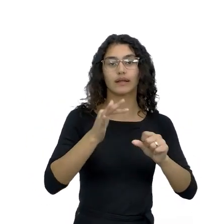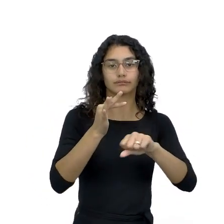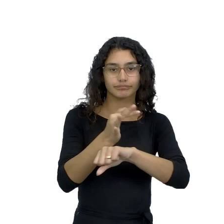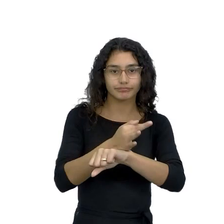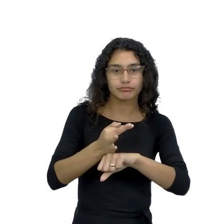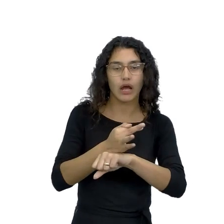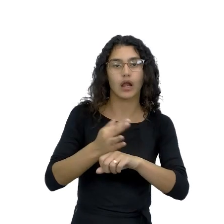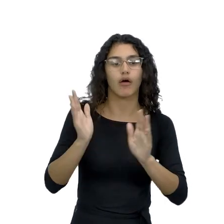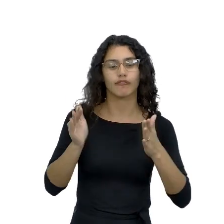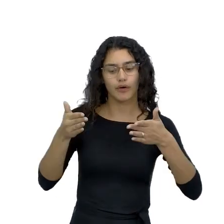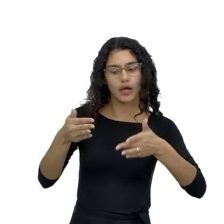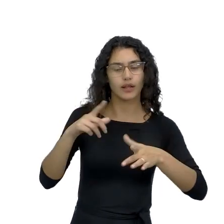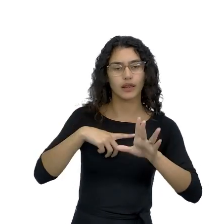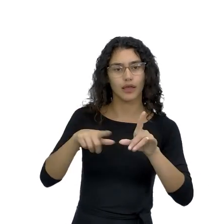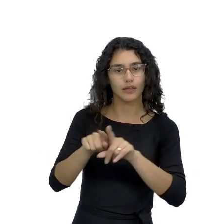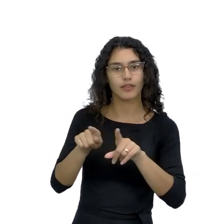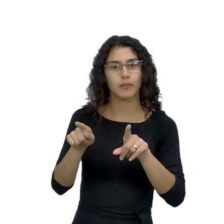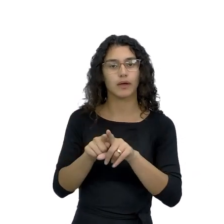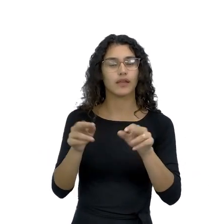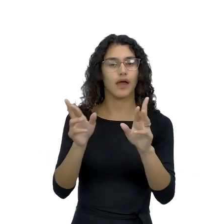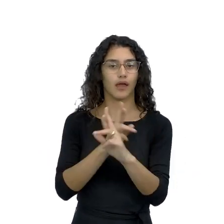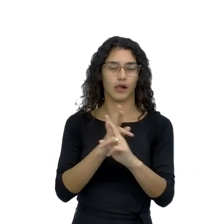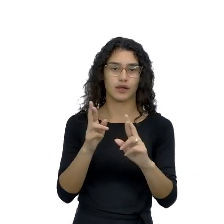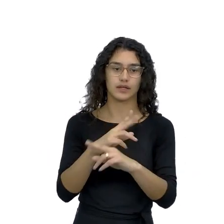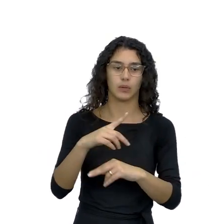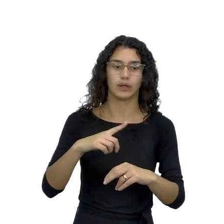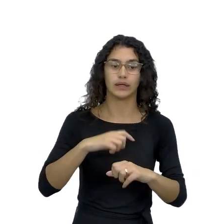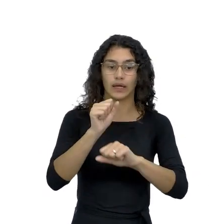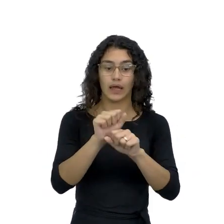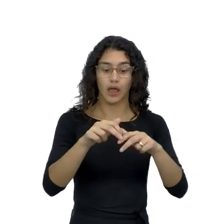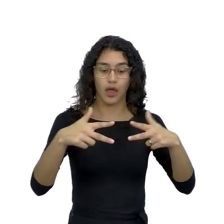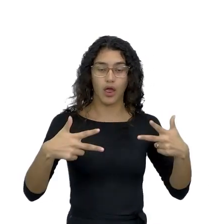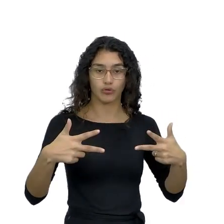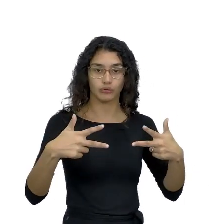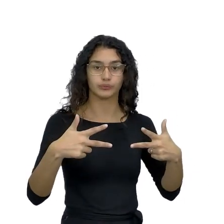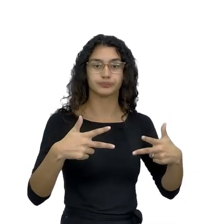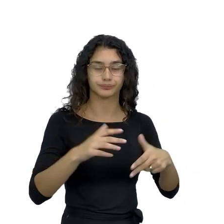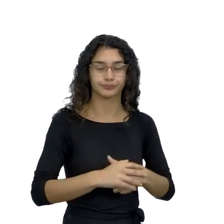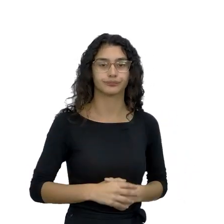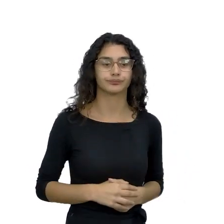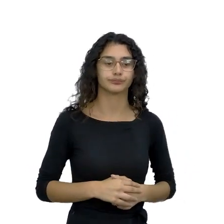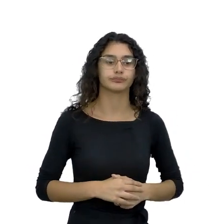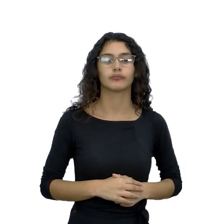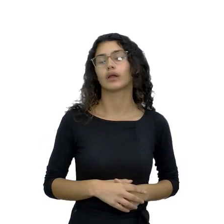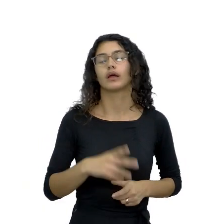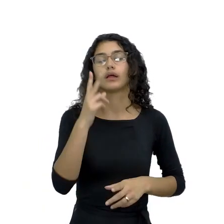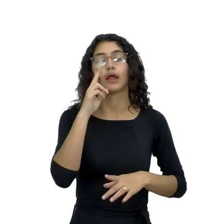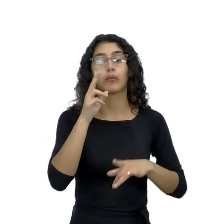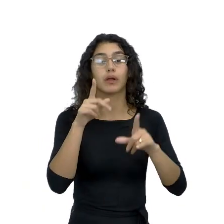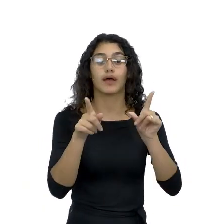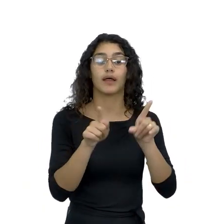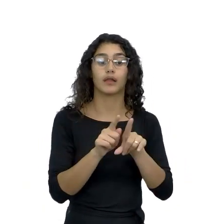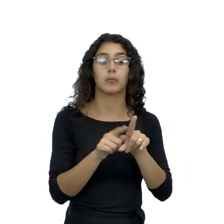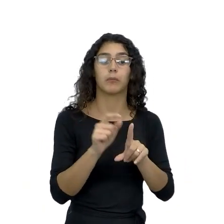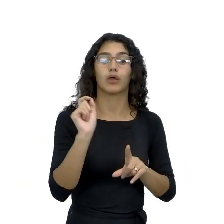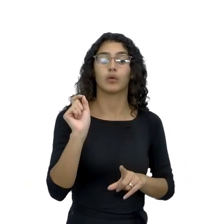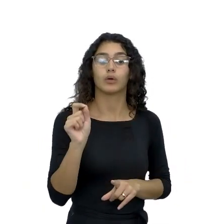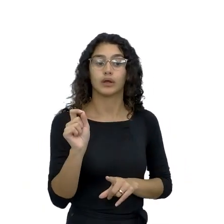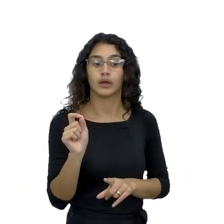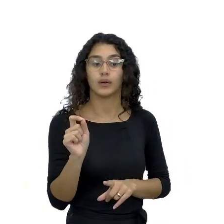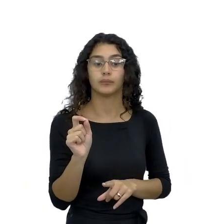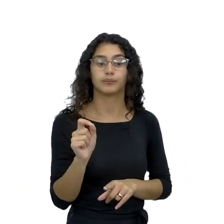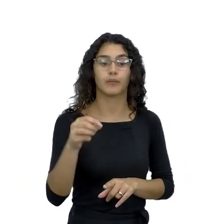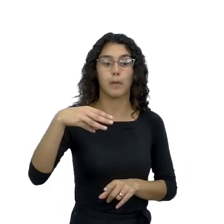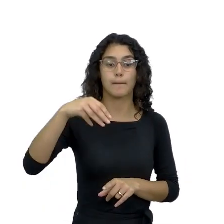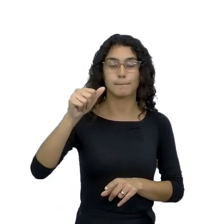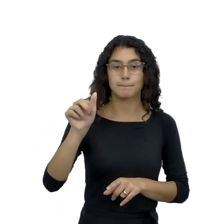férias, focando nas relações étnico-raciais, tá? Lembrar também que a Mari